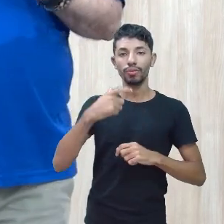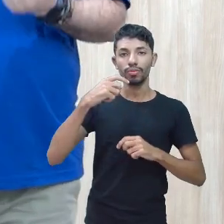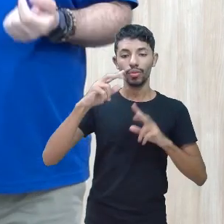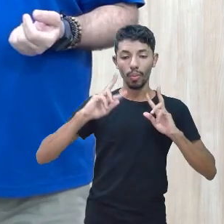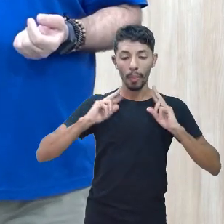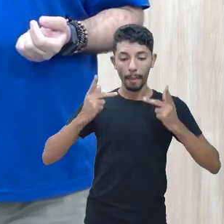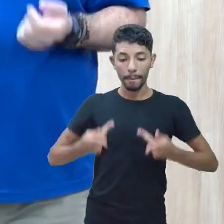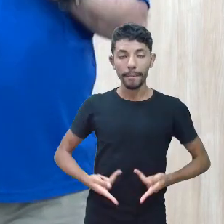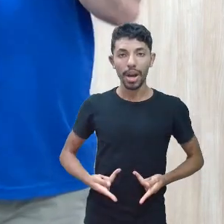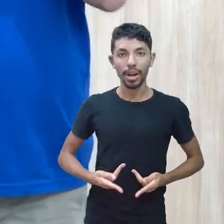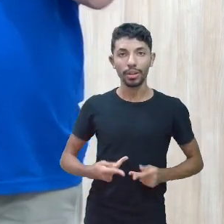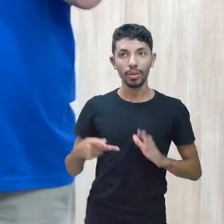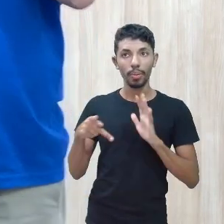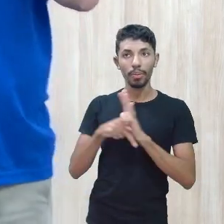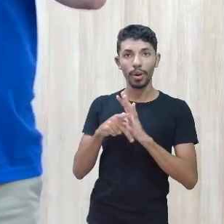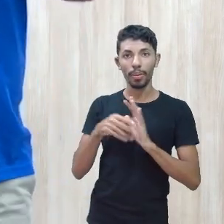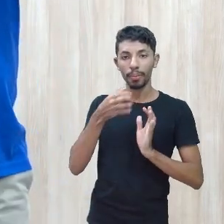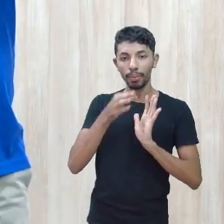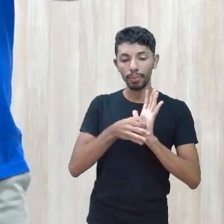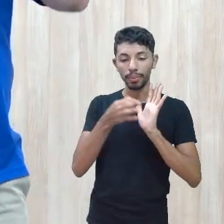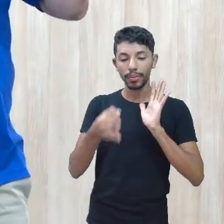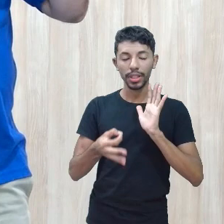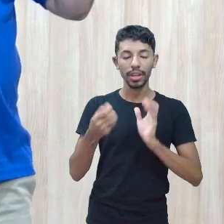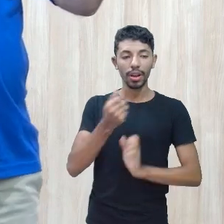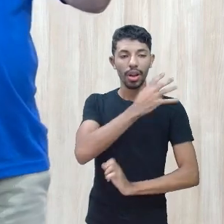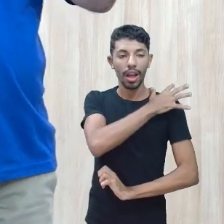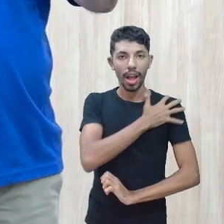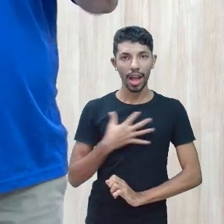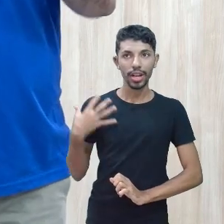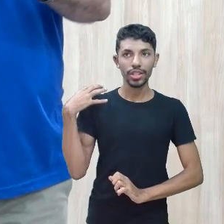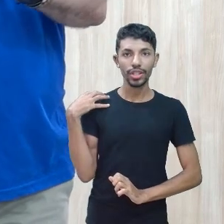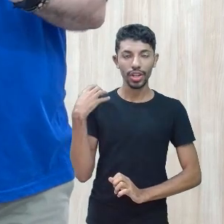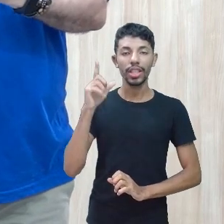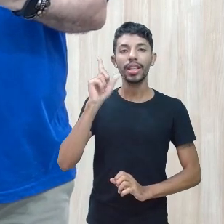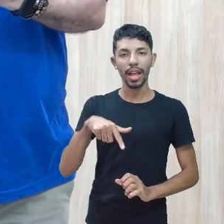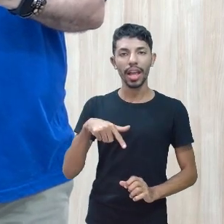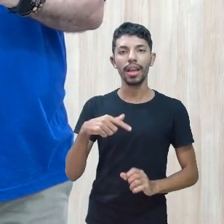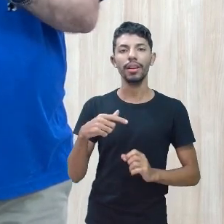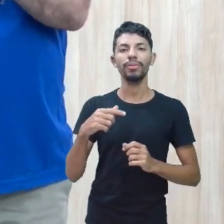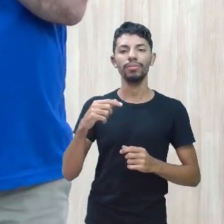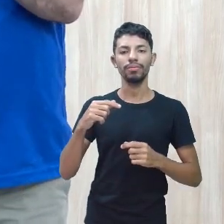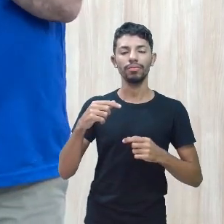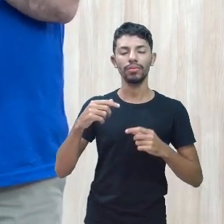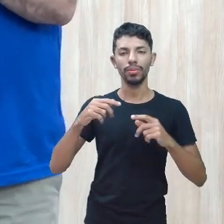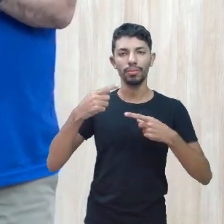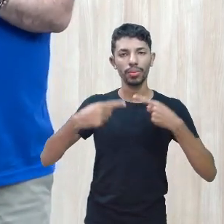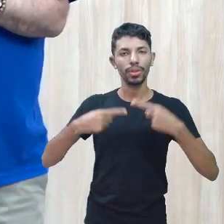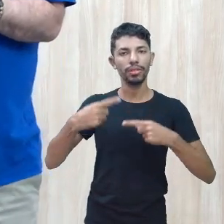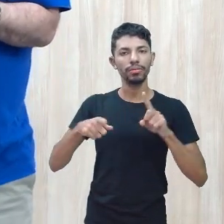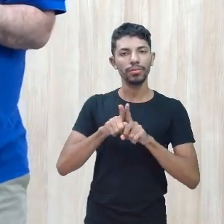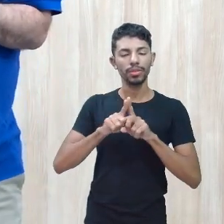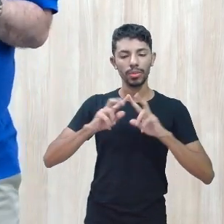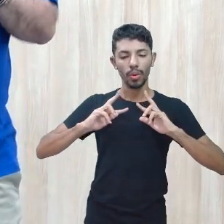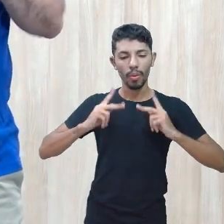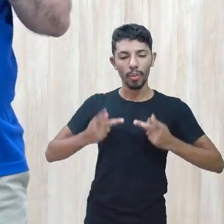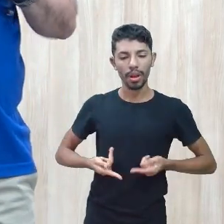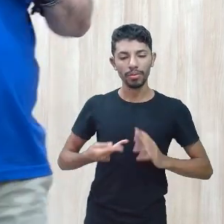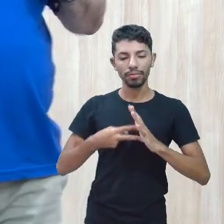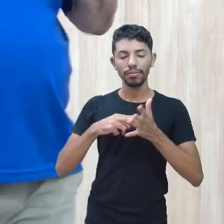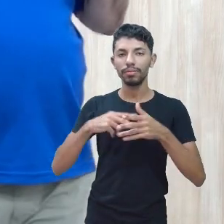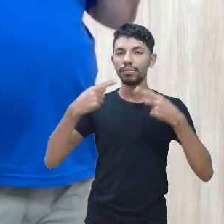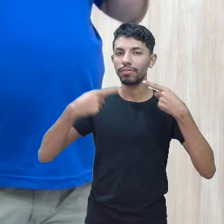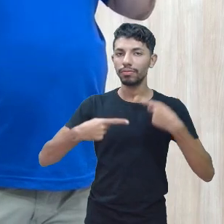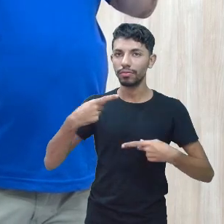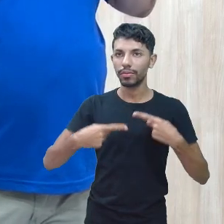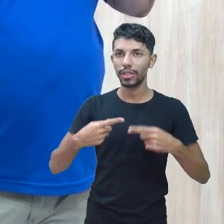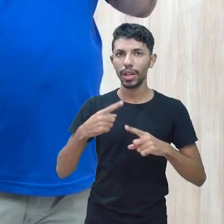por natureza. Porque, na medida em que ele passa a se relacionar em sociedade, ele vai ter